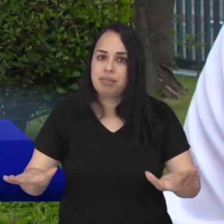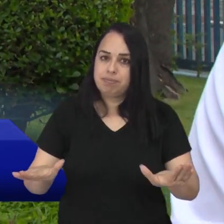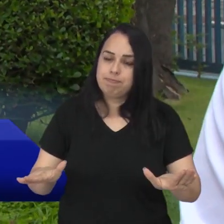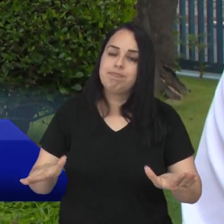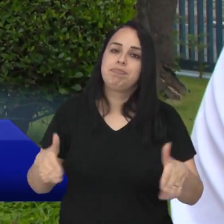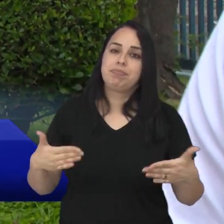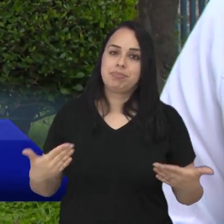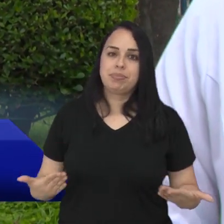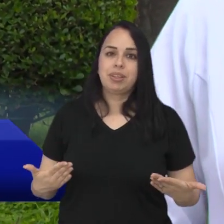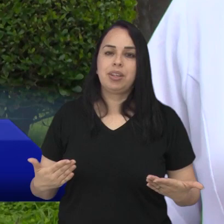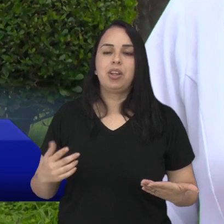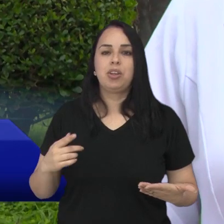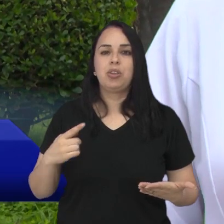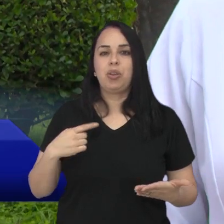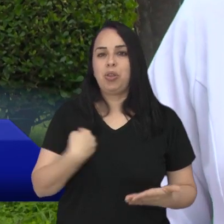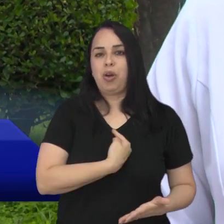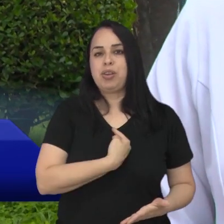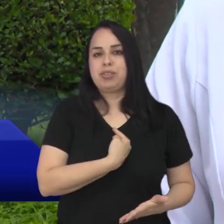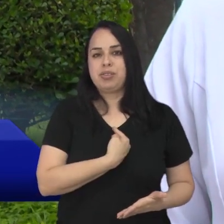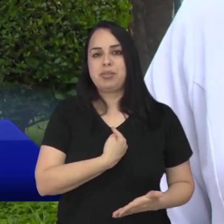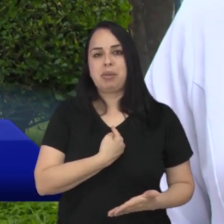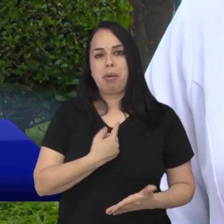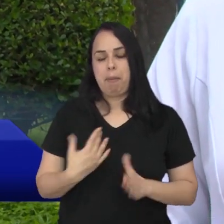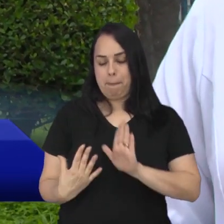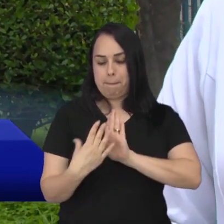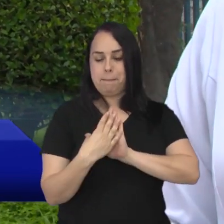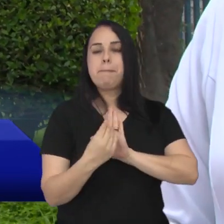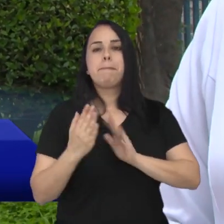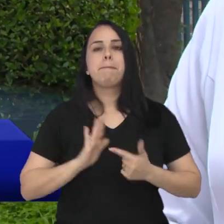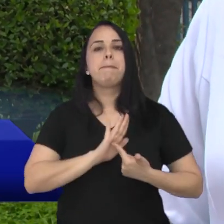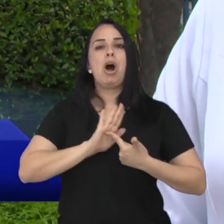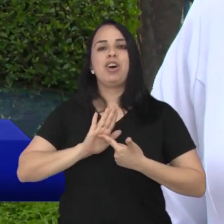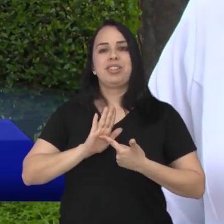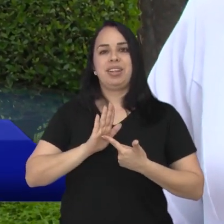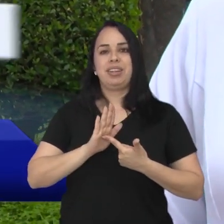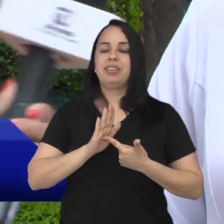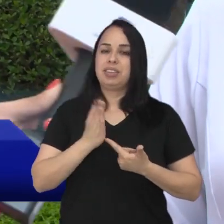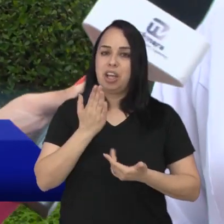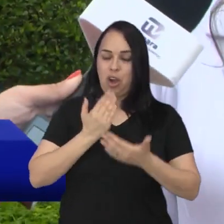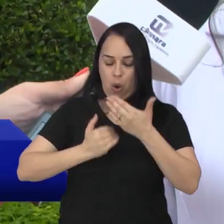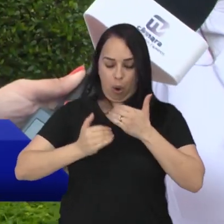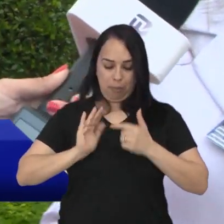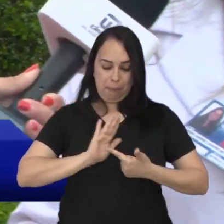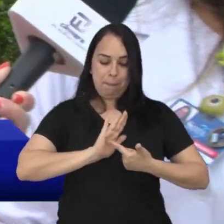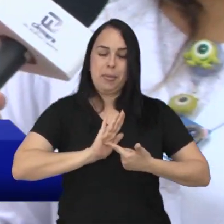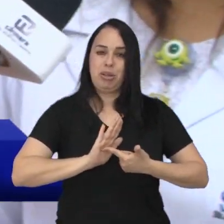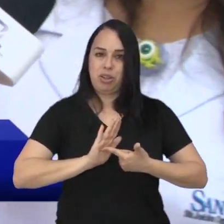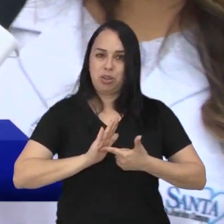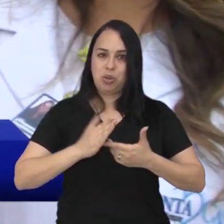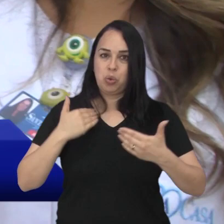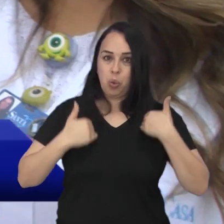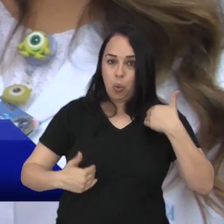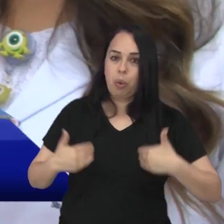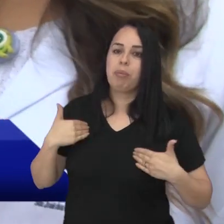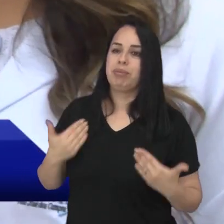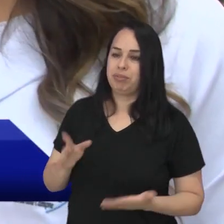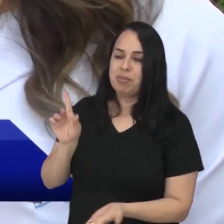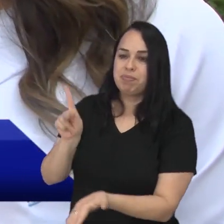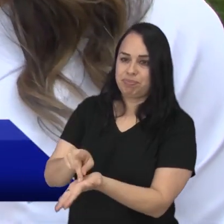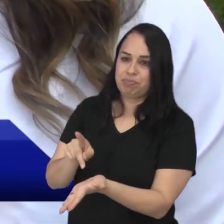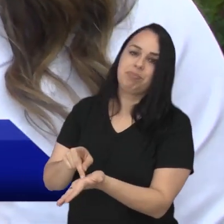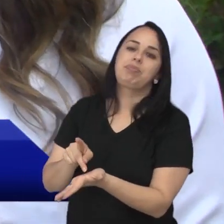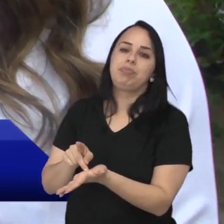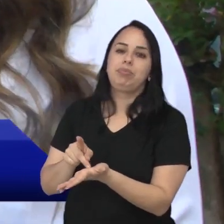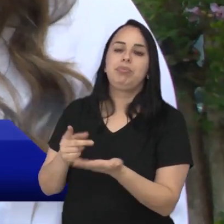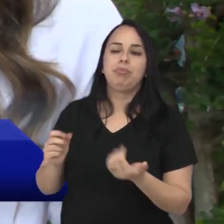de tudo, né? Então, assim, a gente é o que a gente come, não é isso, doutora? Exatamente. As pessoas falam sobre isso. A todo momento, é uma